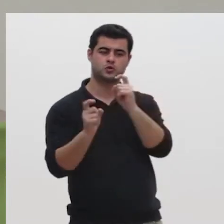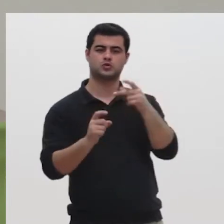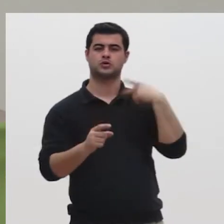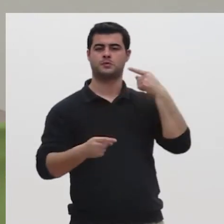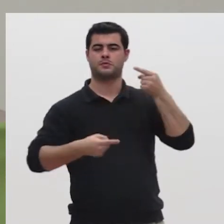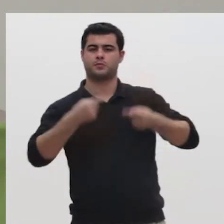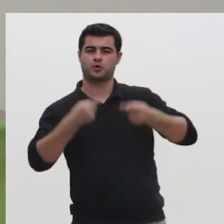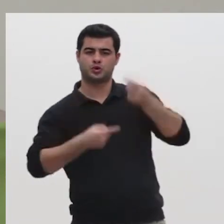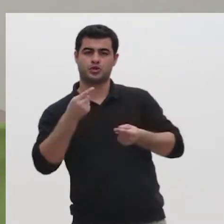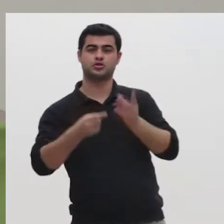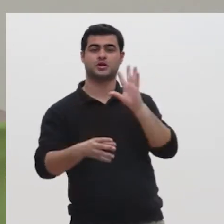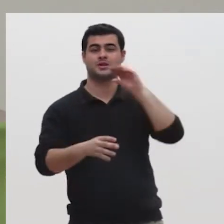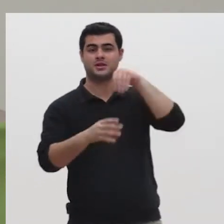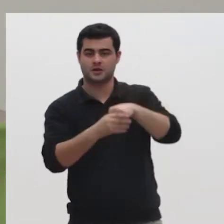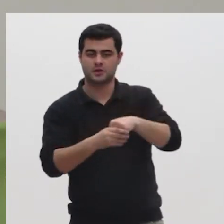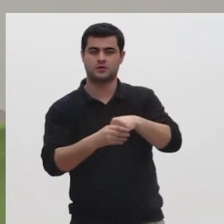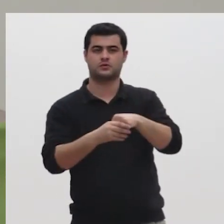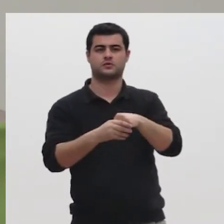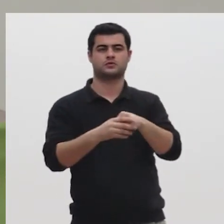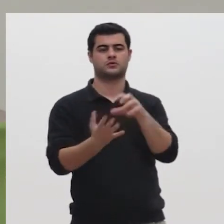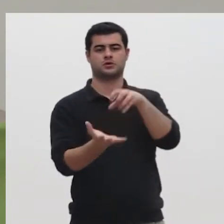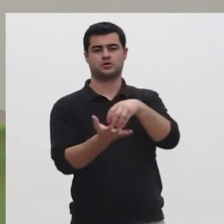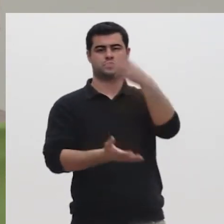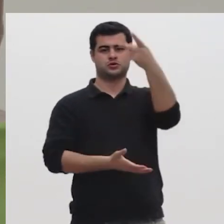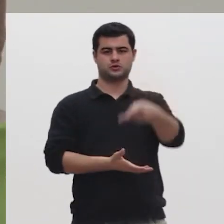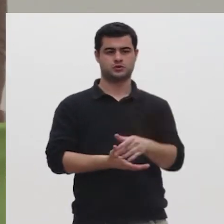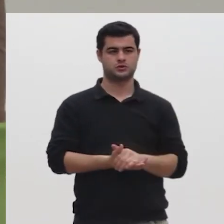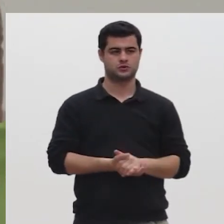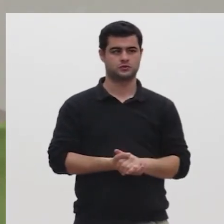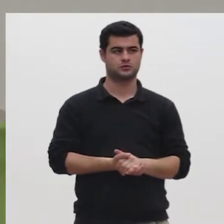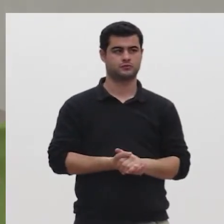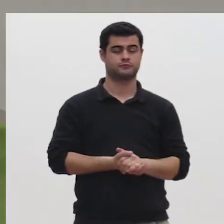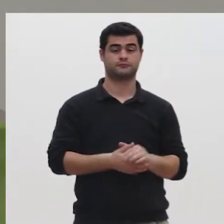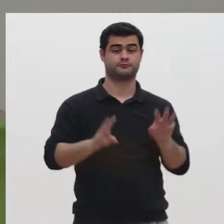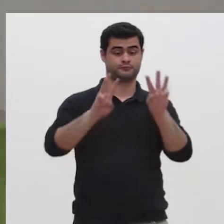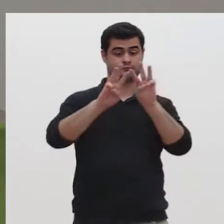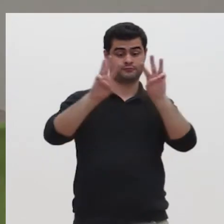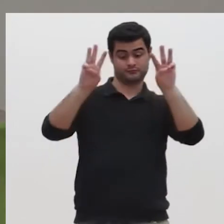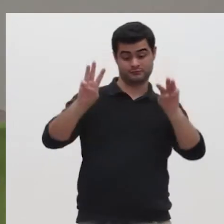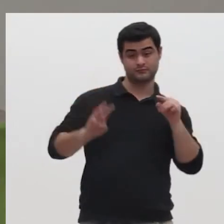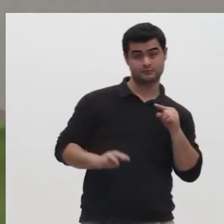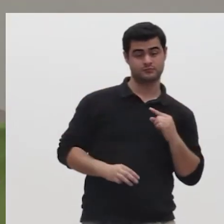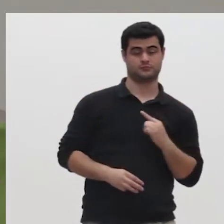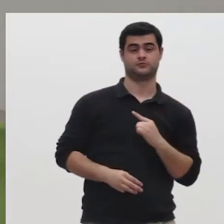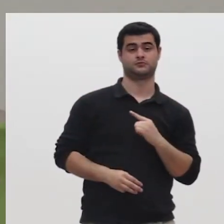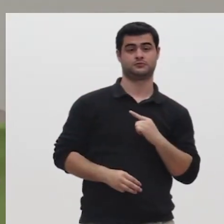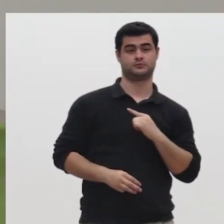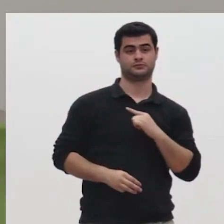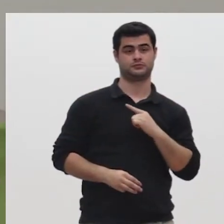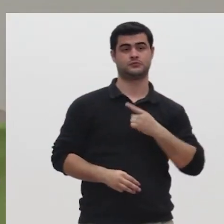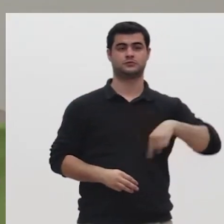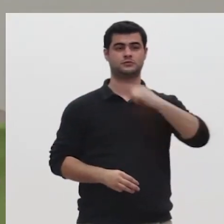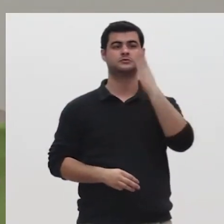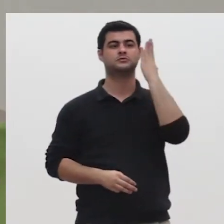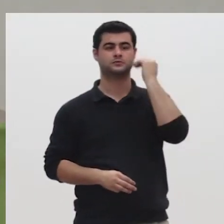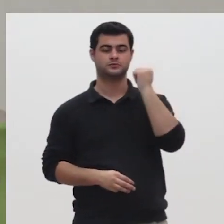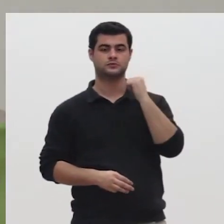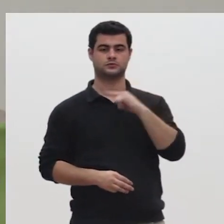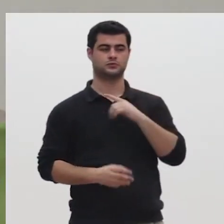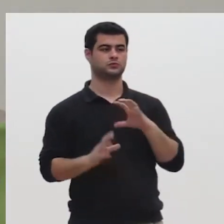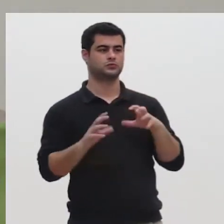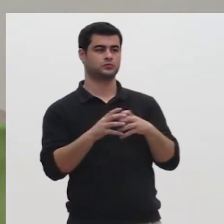política das instituições. A UFPR apostamos em um modelo também de